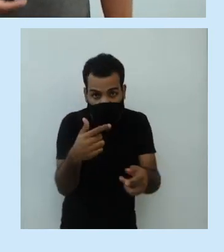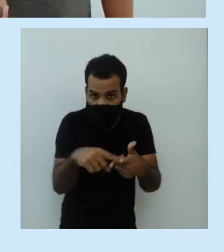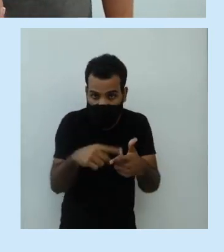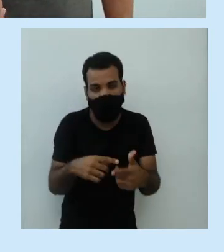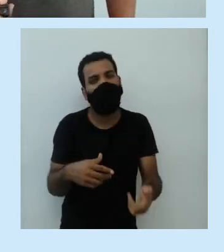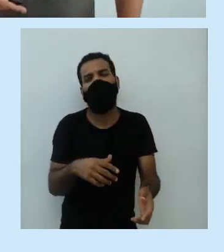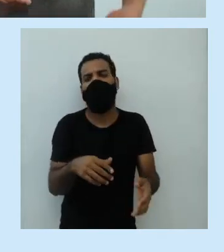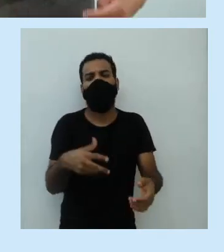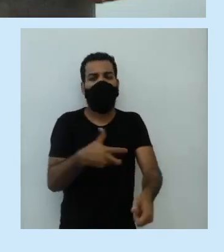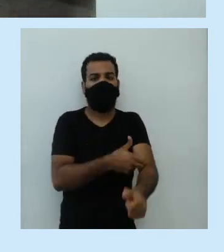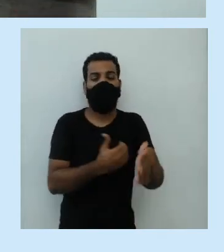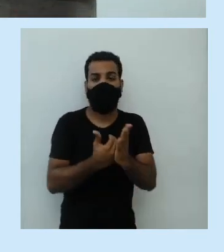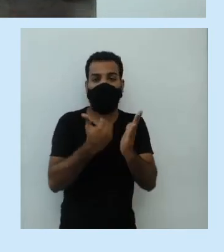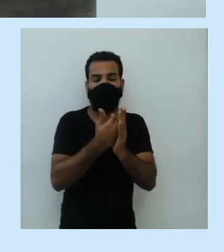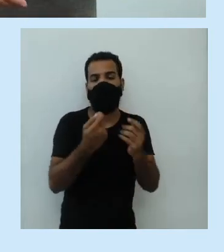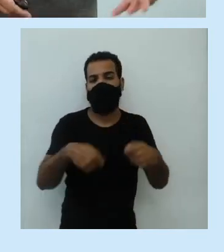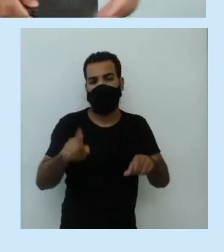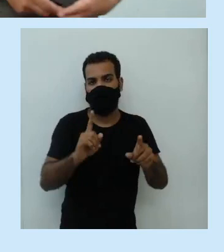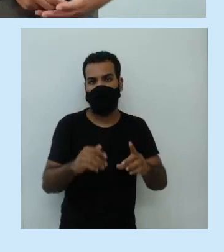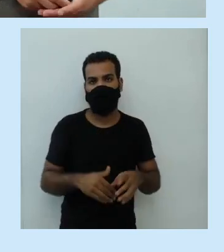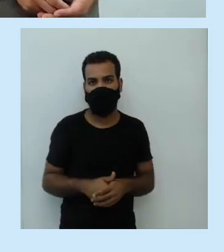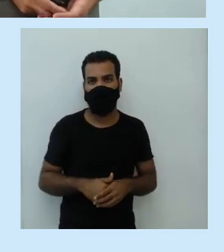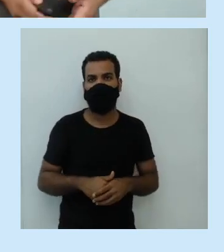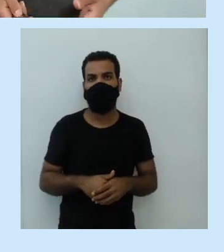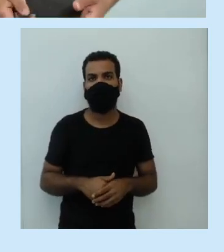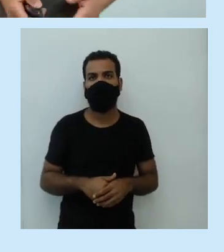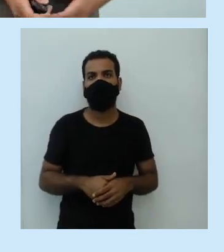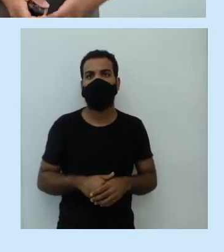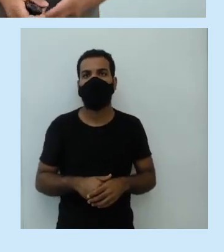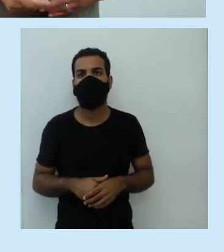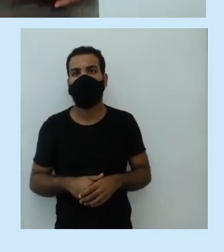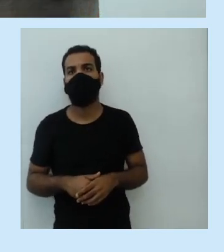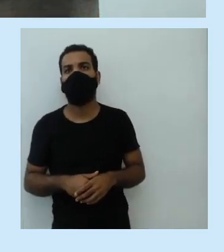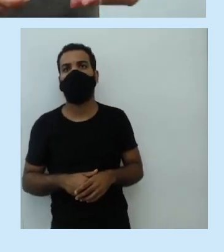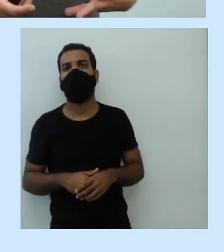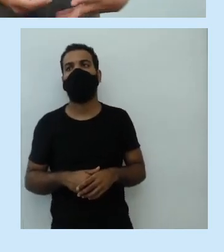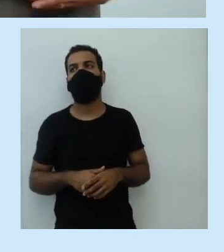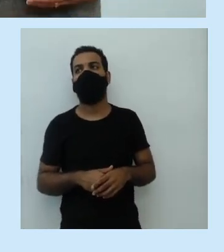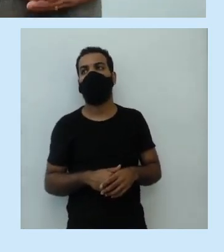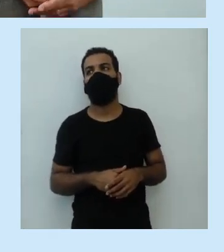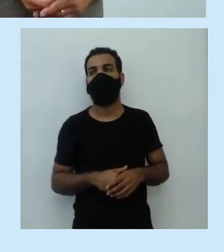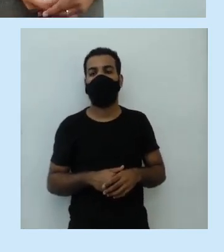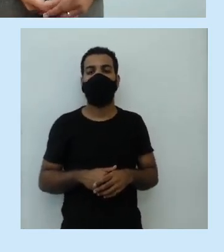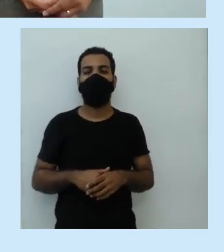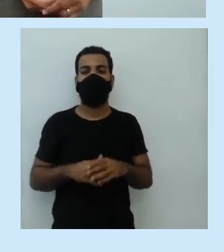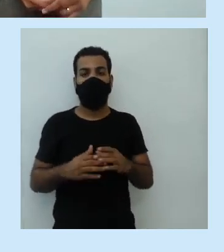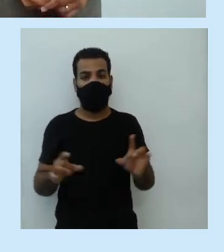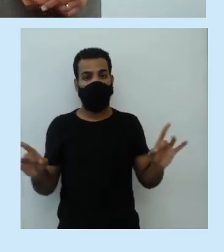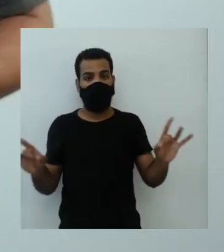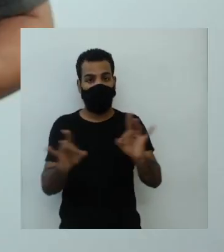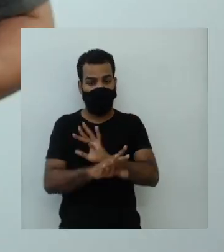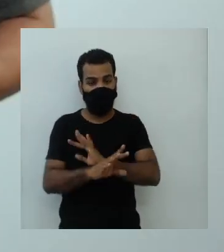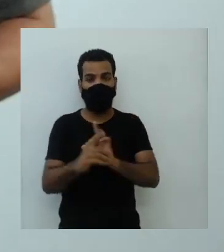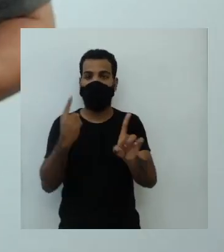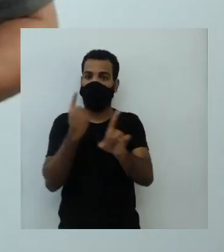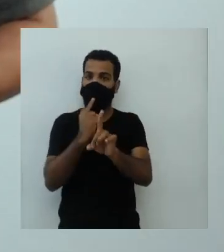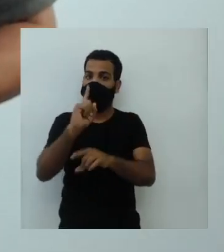outras coisas, tanto boas quanto ruins, tá certo? E aqui eu vou ficando e nós nos